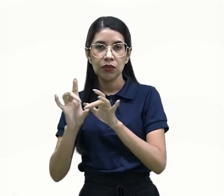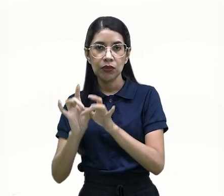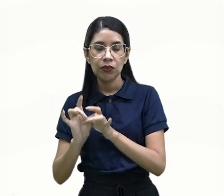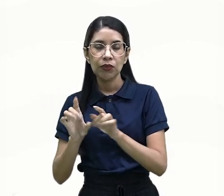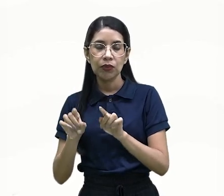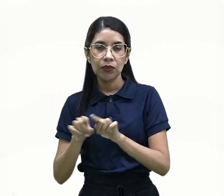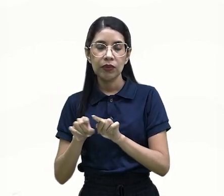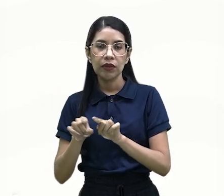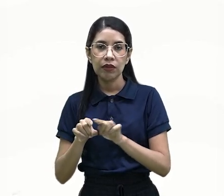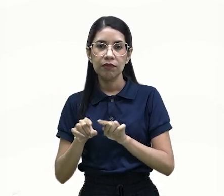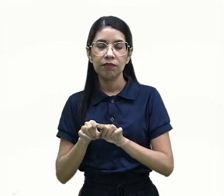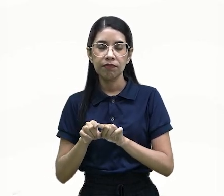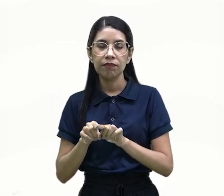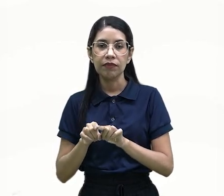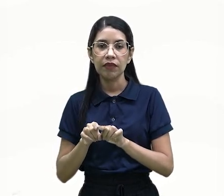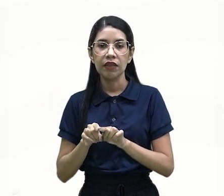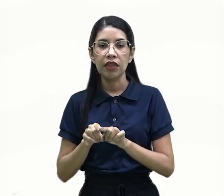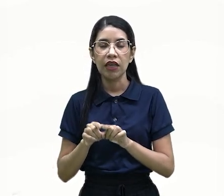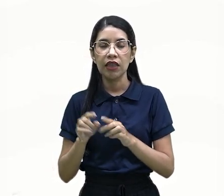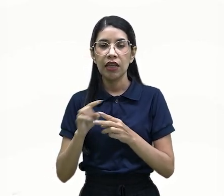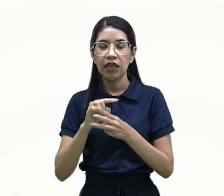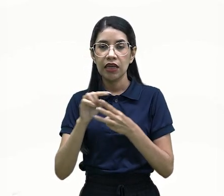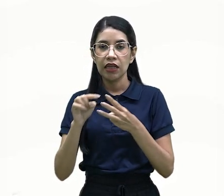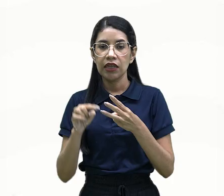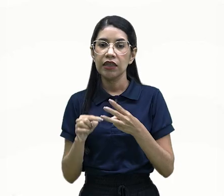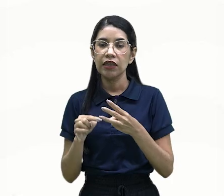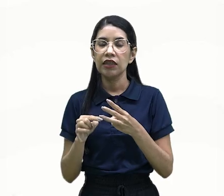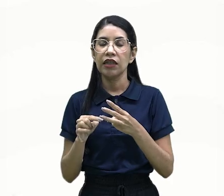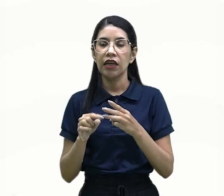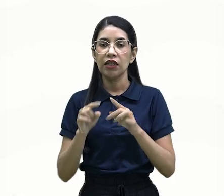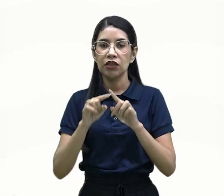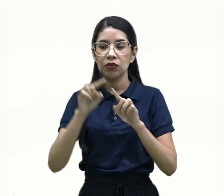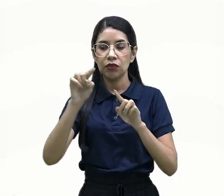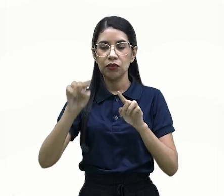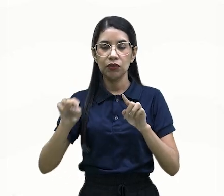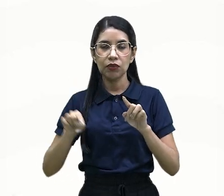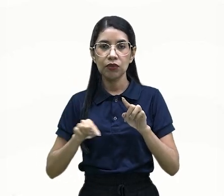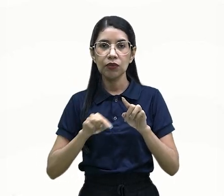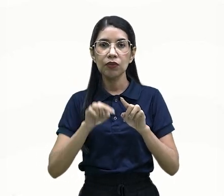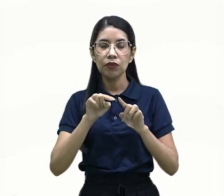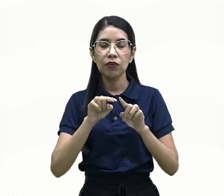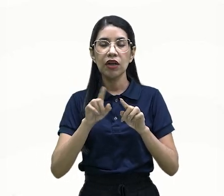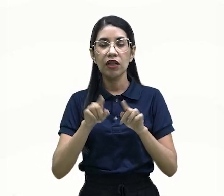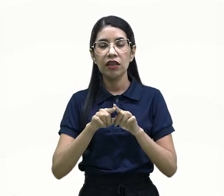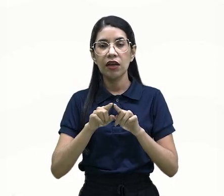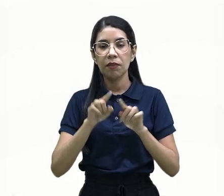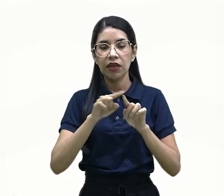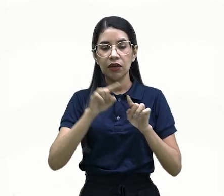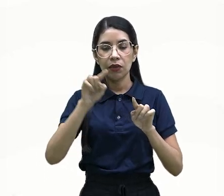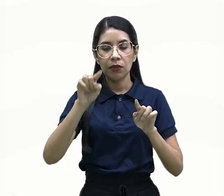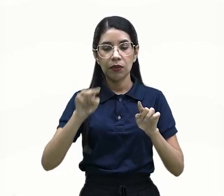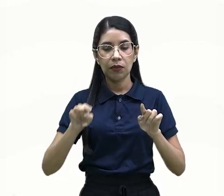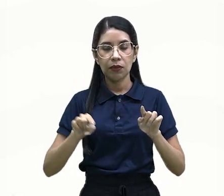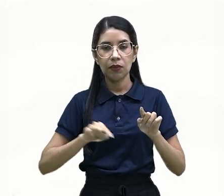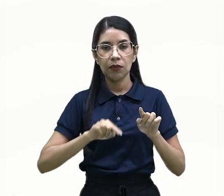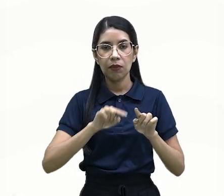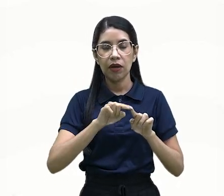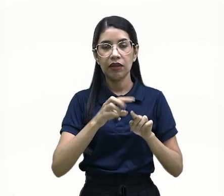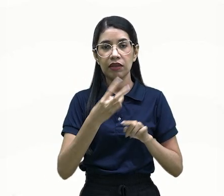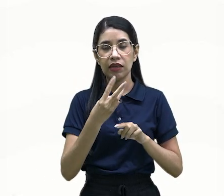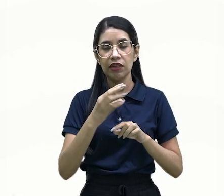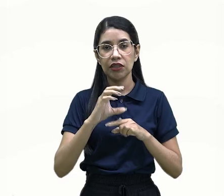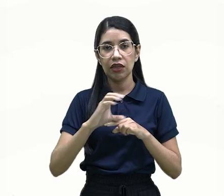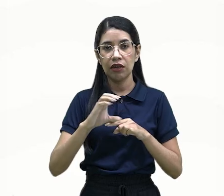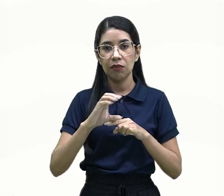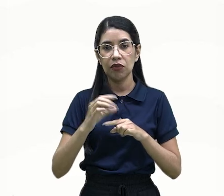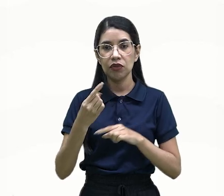né? Um anel com 3 formando aqui um quadrado, né? Mas na verdade tem 3 carbonos e um